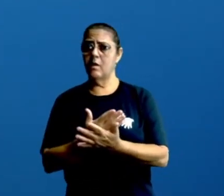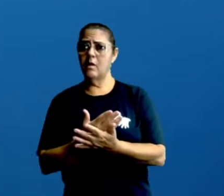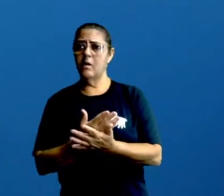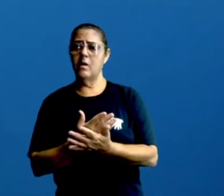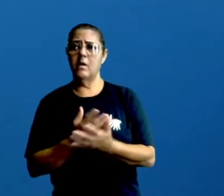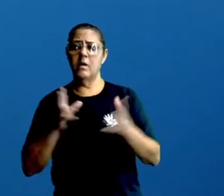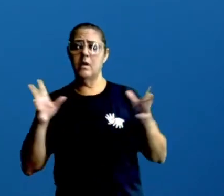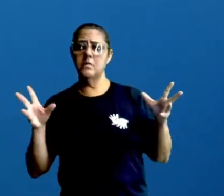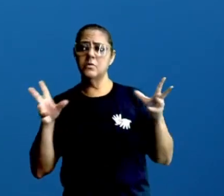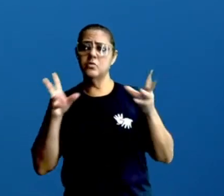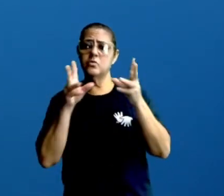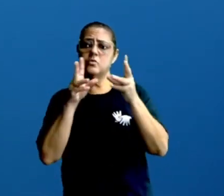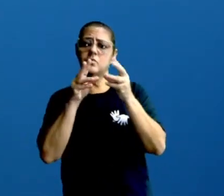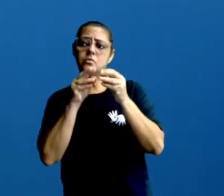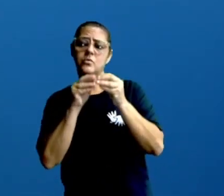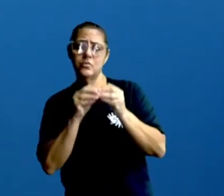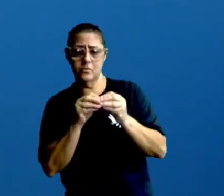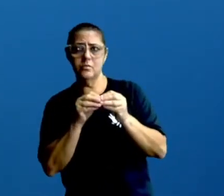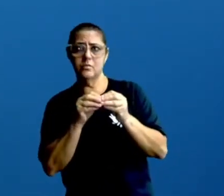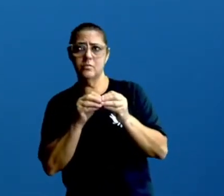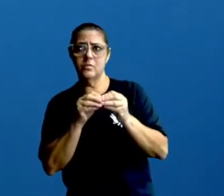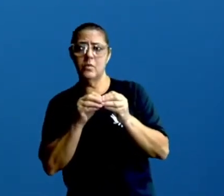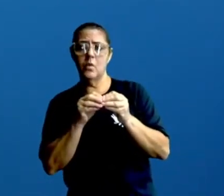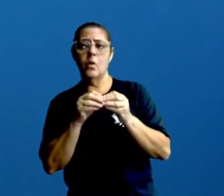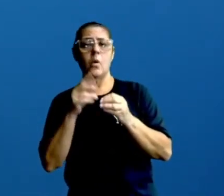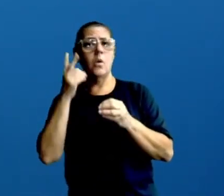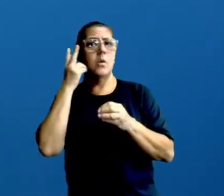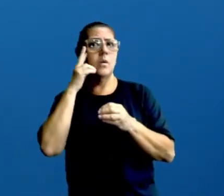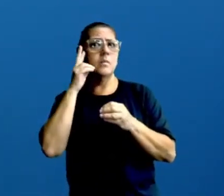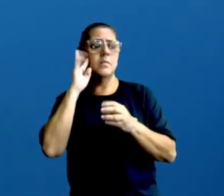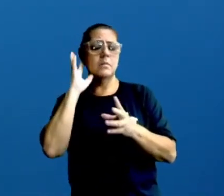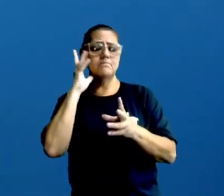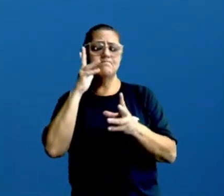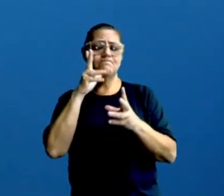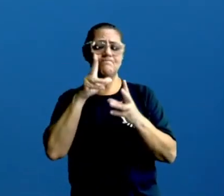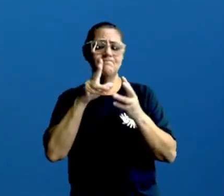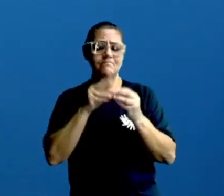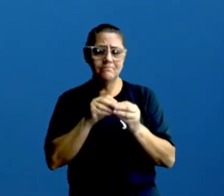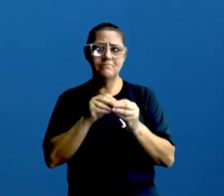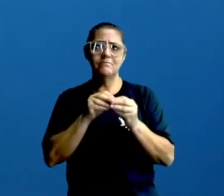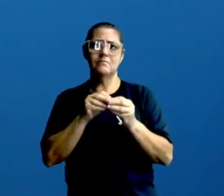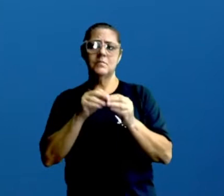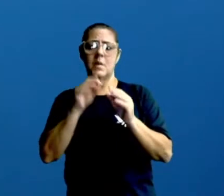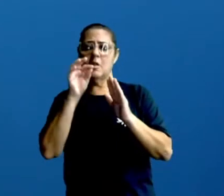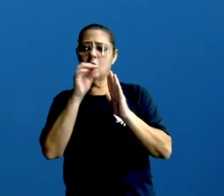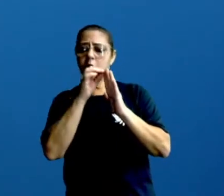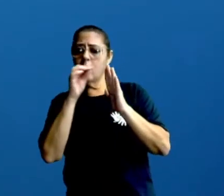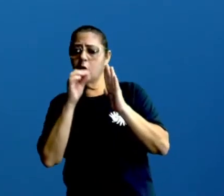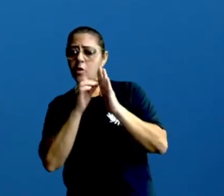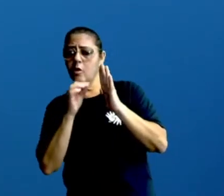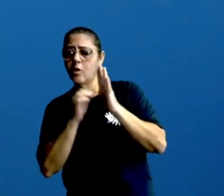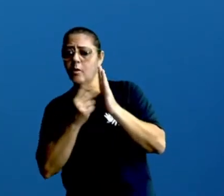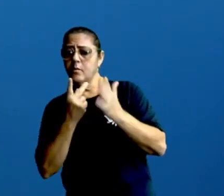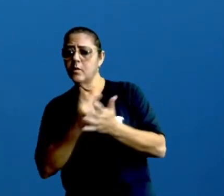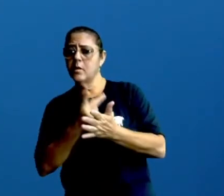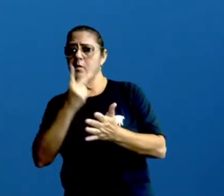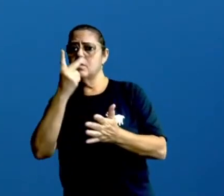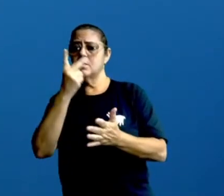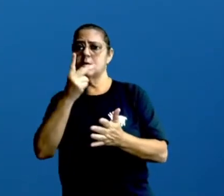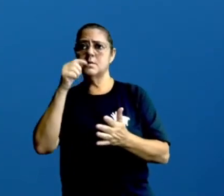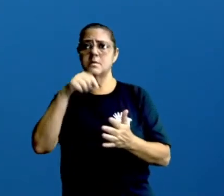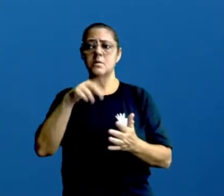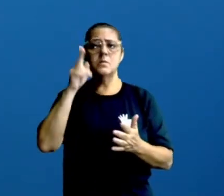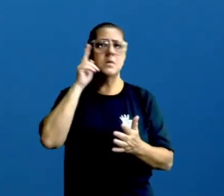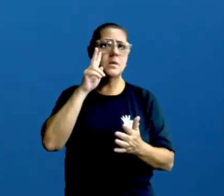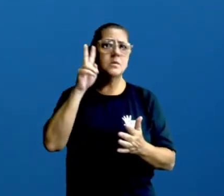meio que resumidamente, ou trazer resumidamente, tópicos de acontecimentos